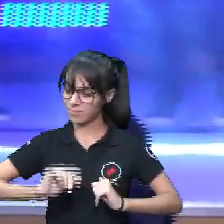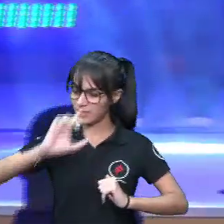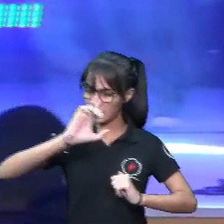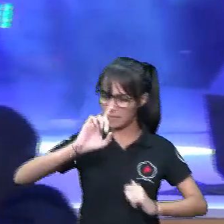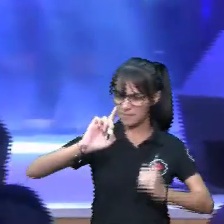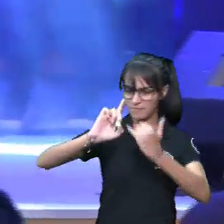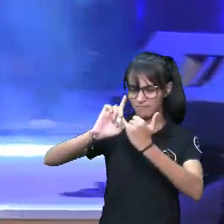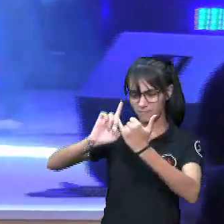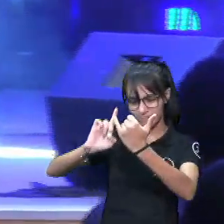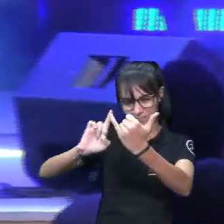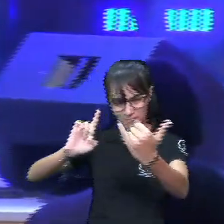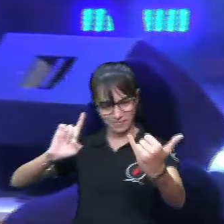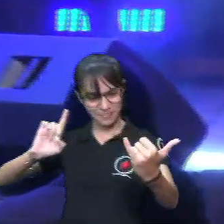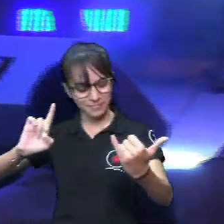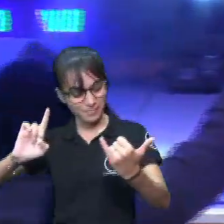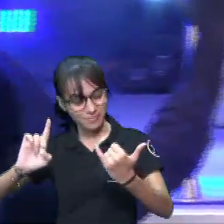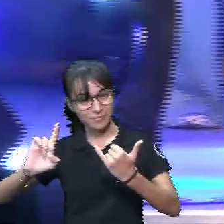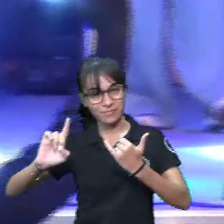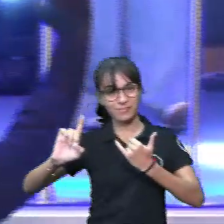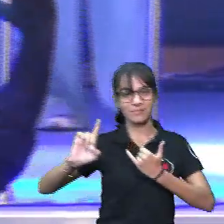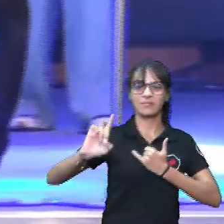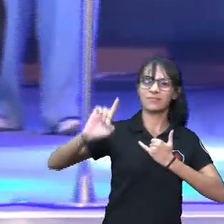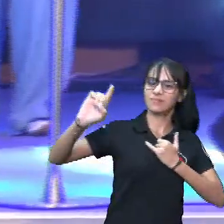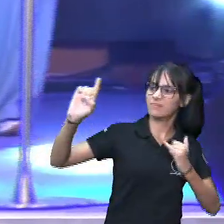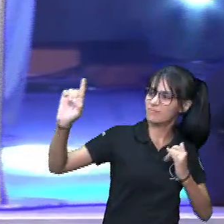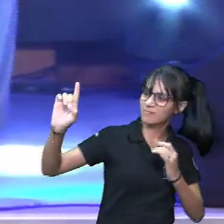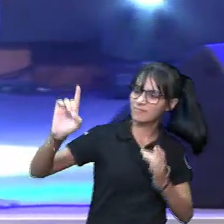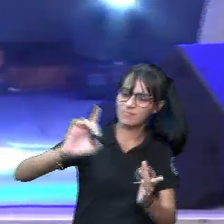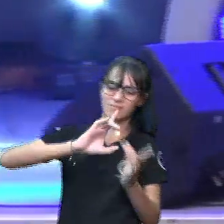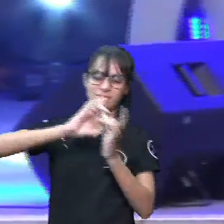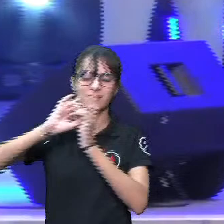coração, me deu perdão,